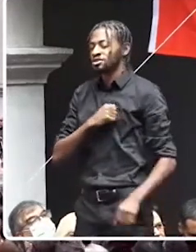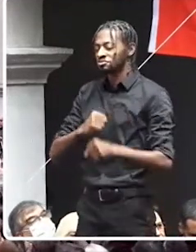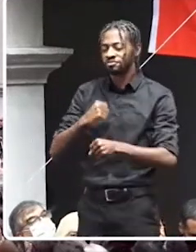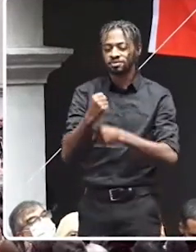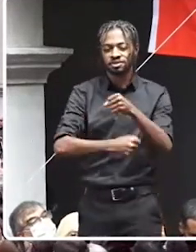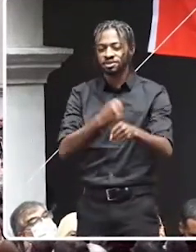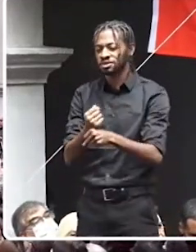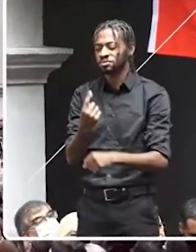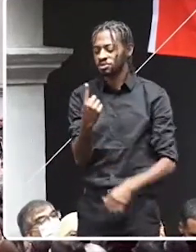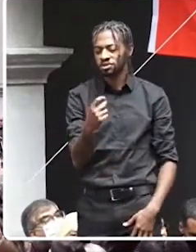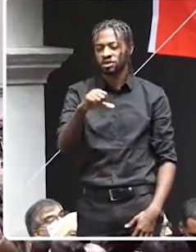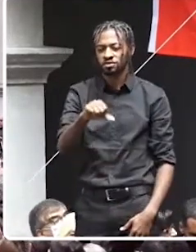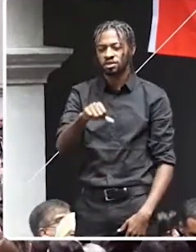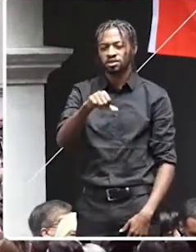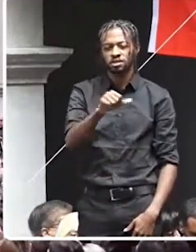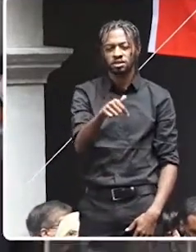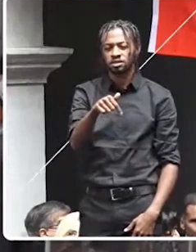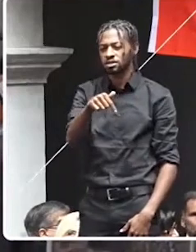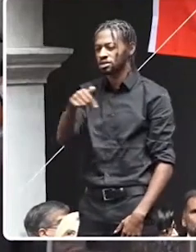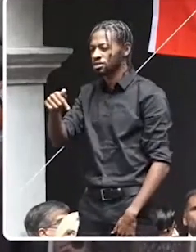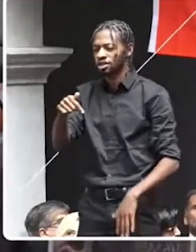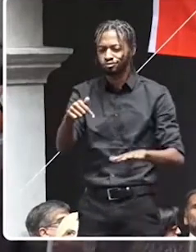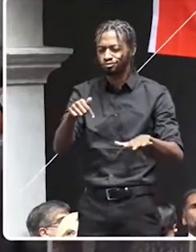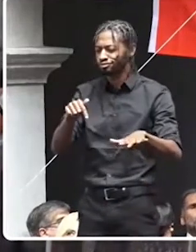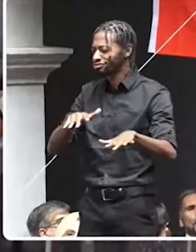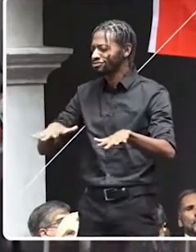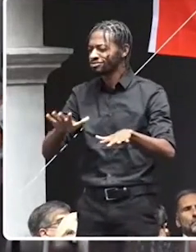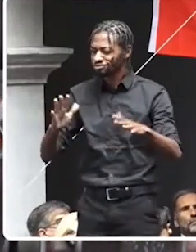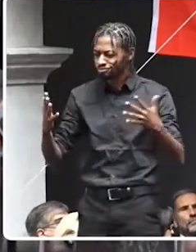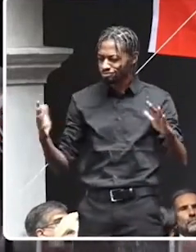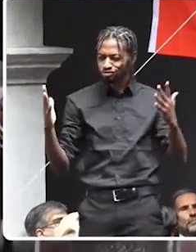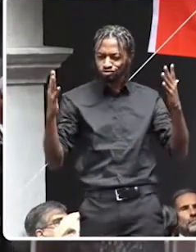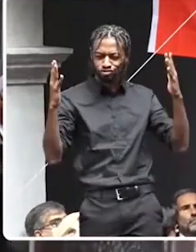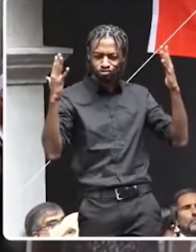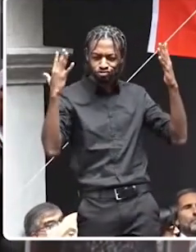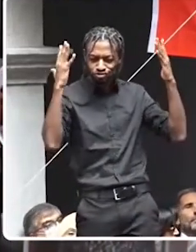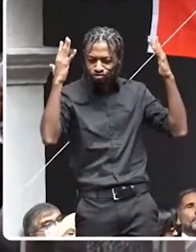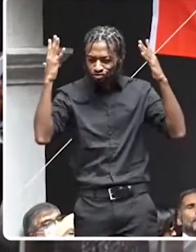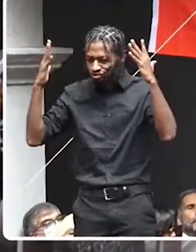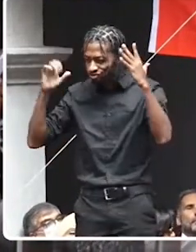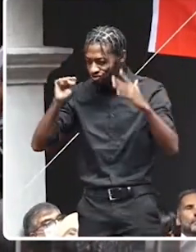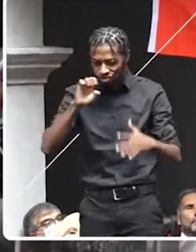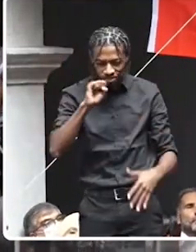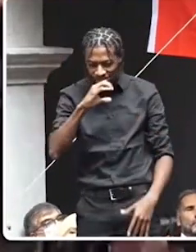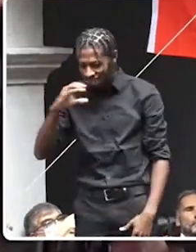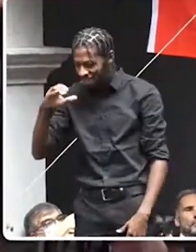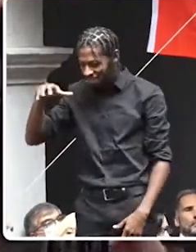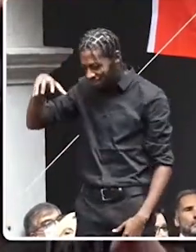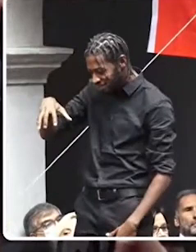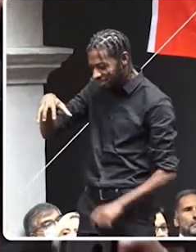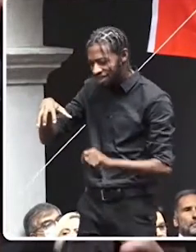1977, em meio às comemorações do Sesc Centenário de Fundação dos